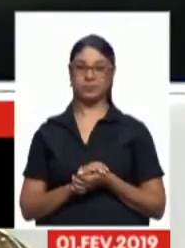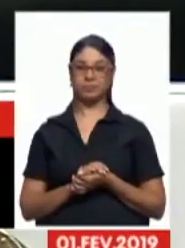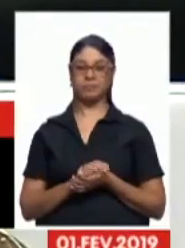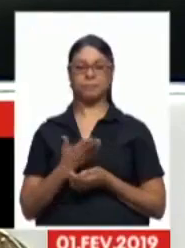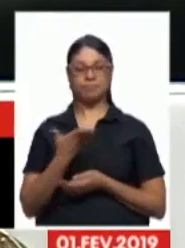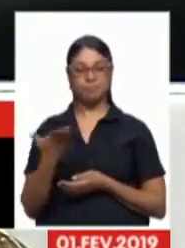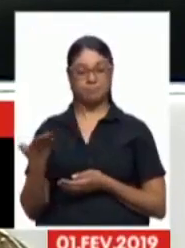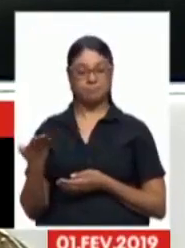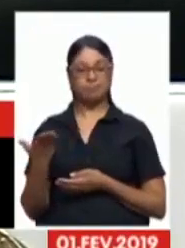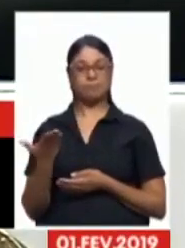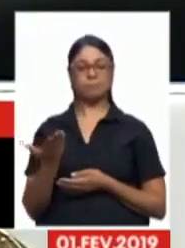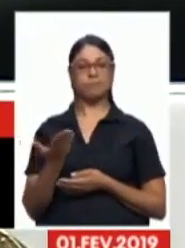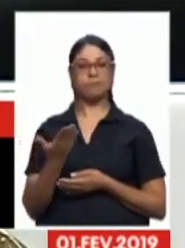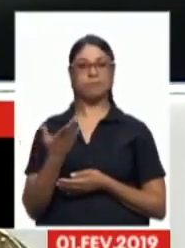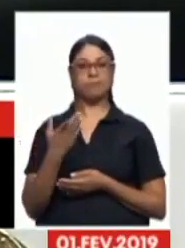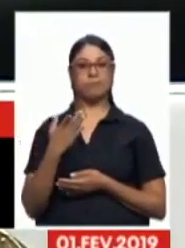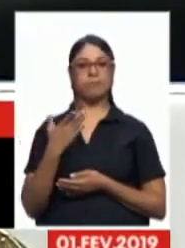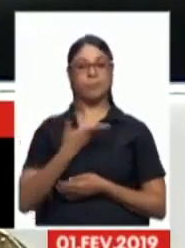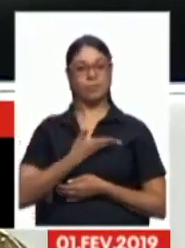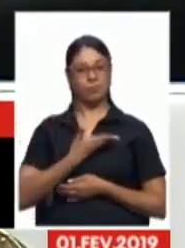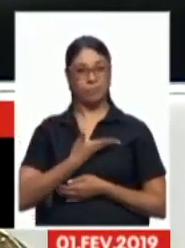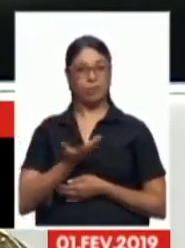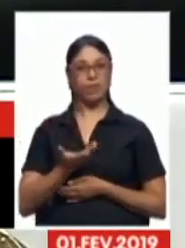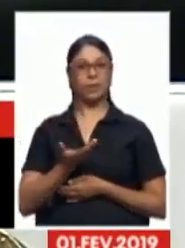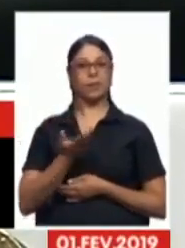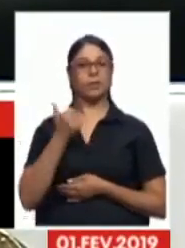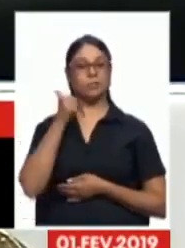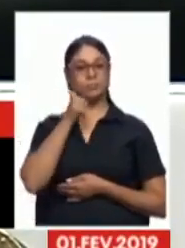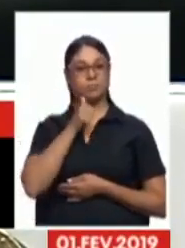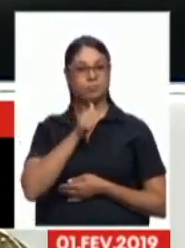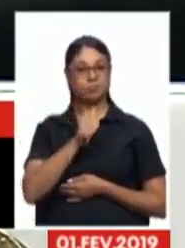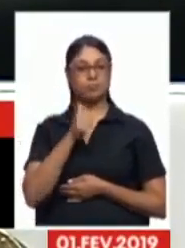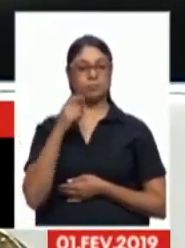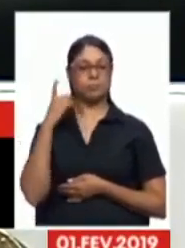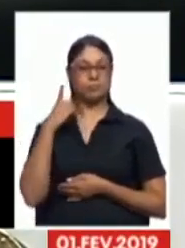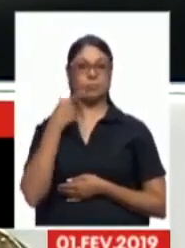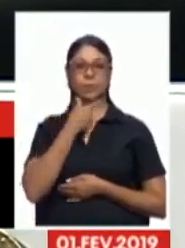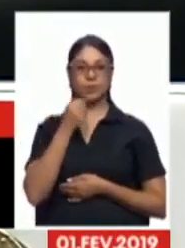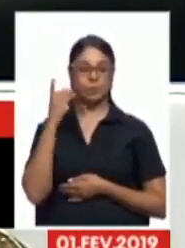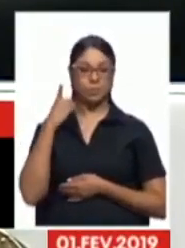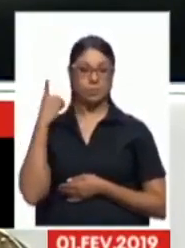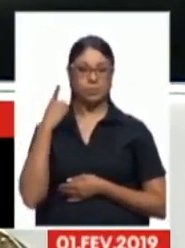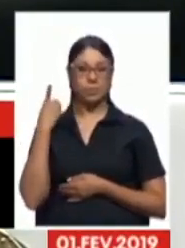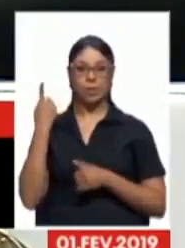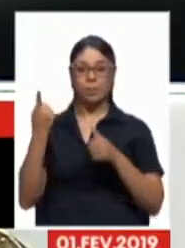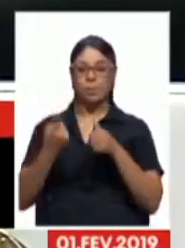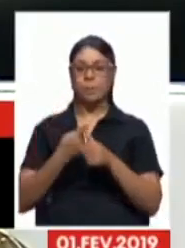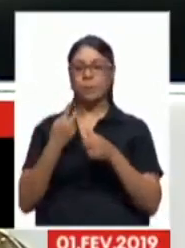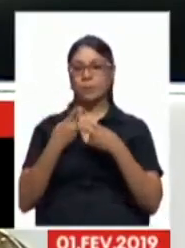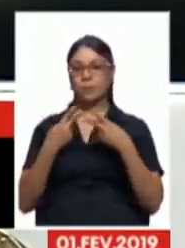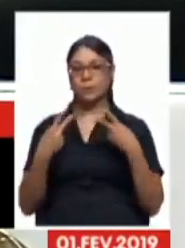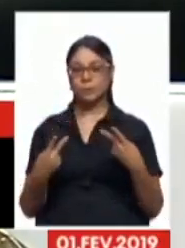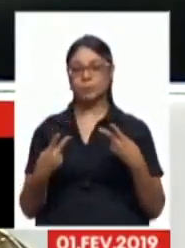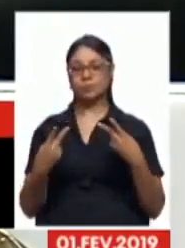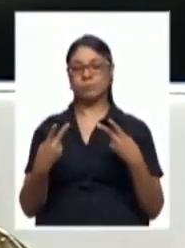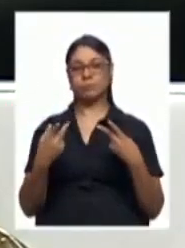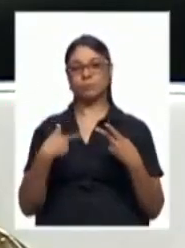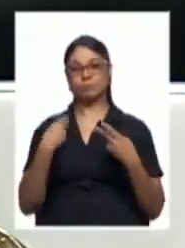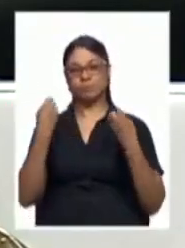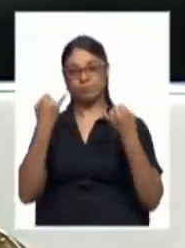colegas deputadas e deputados, minhas primeiras palavras são de consternação